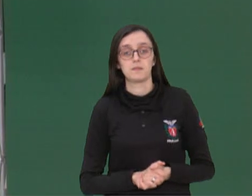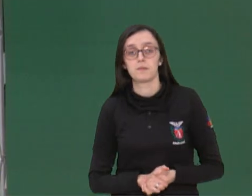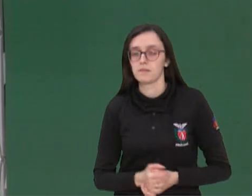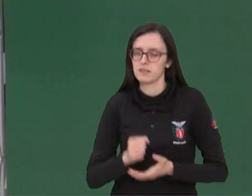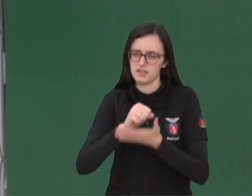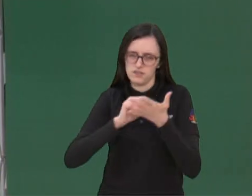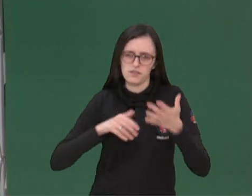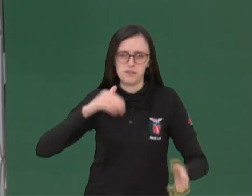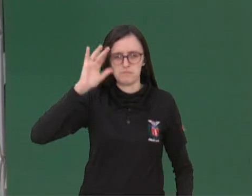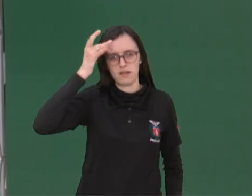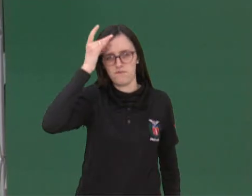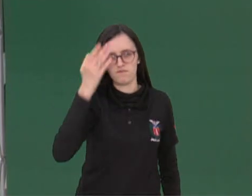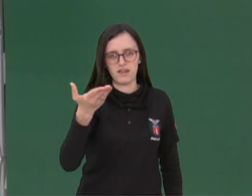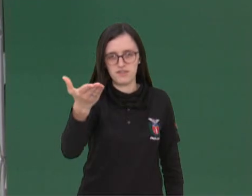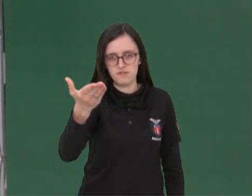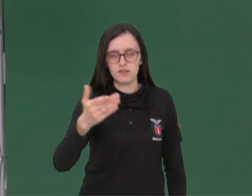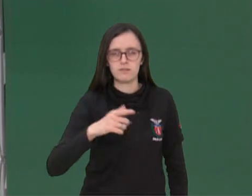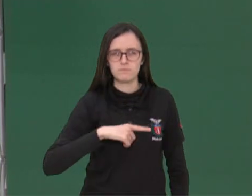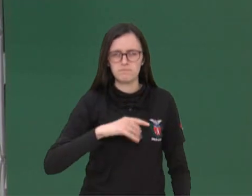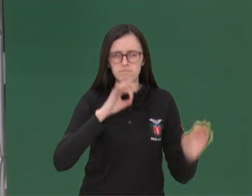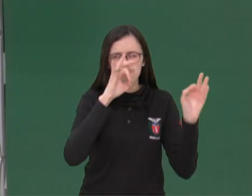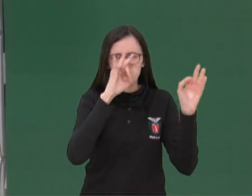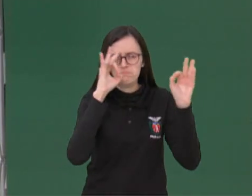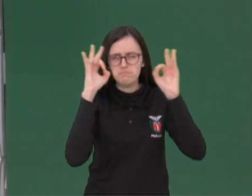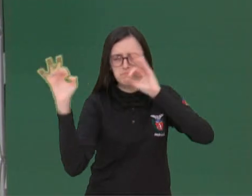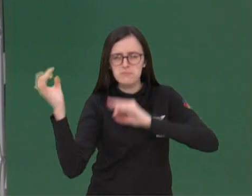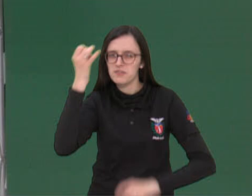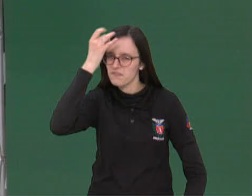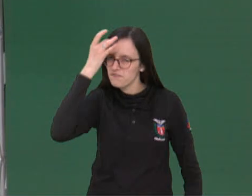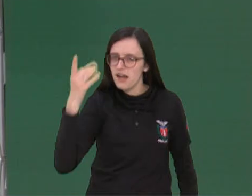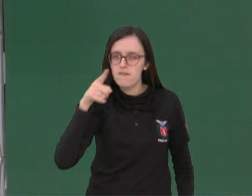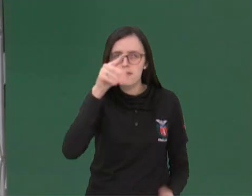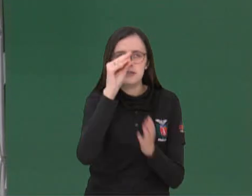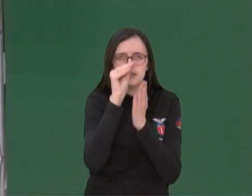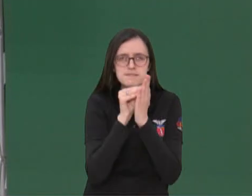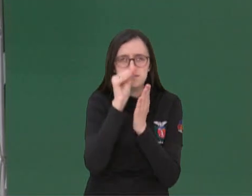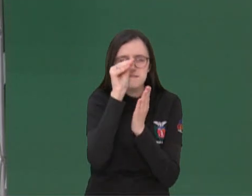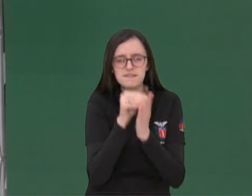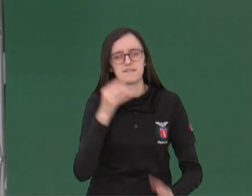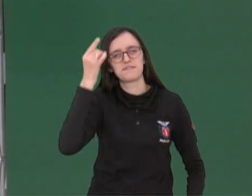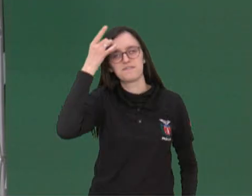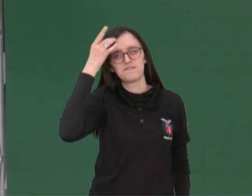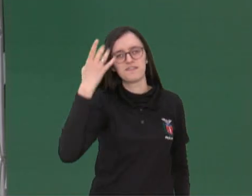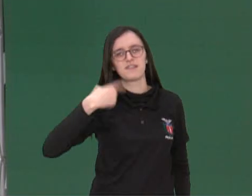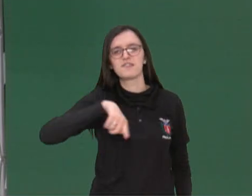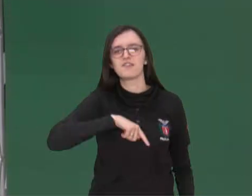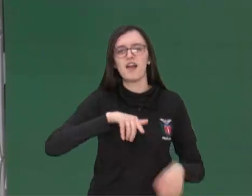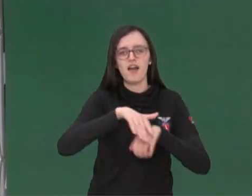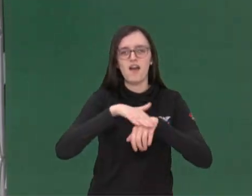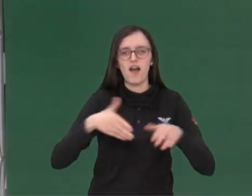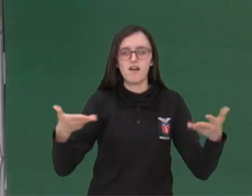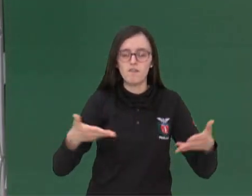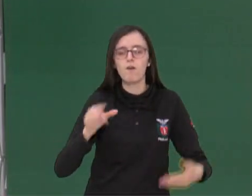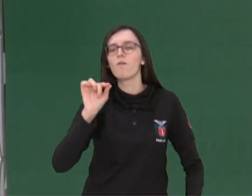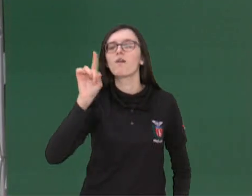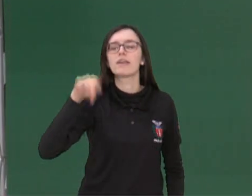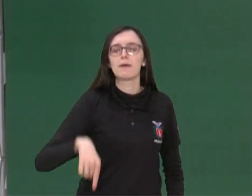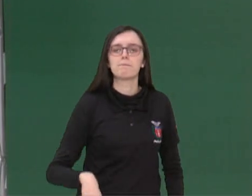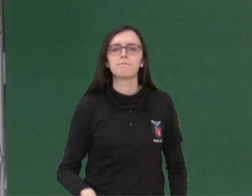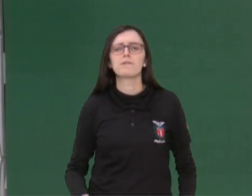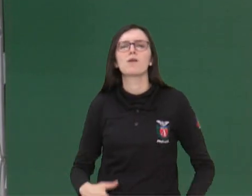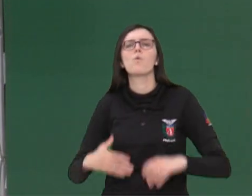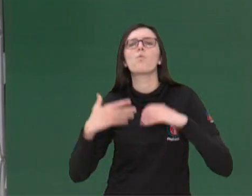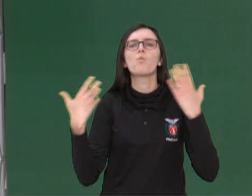uma tarefa mais fácil para você que prestou atenção na aula, para você que anotou o que a gente está conversando, é